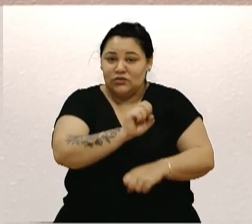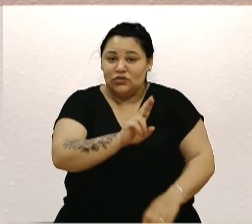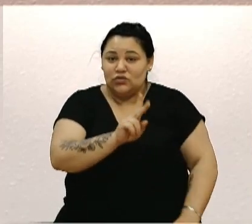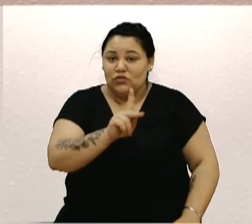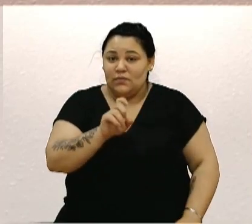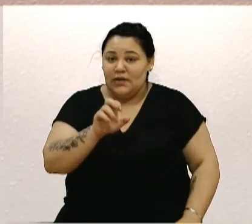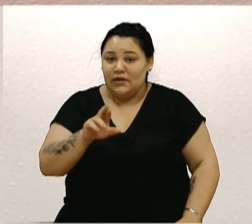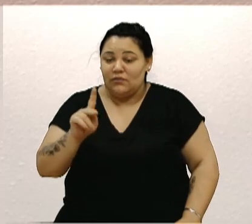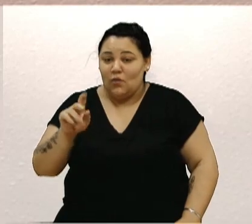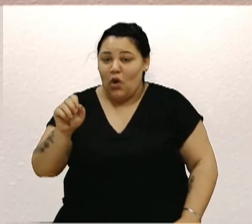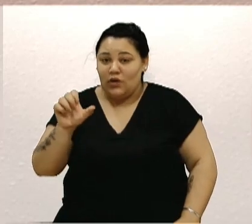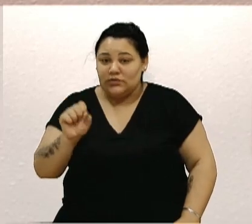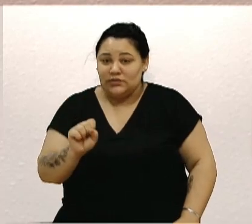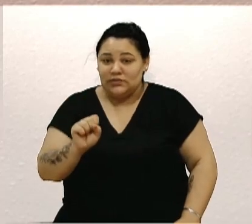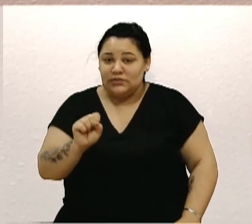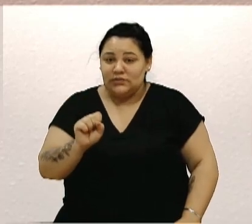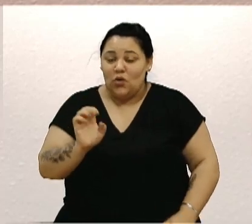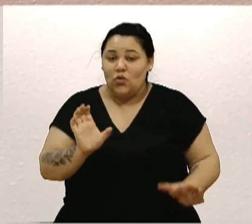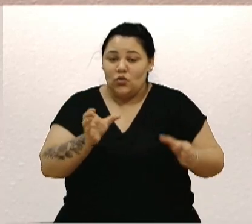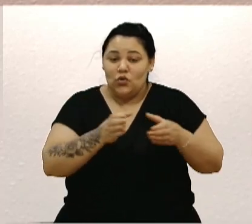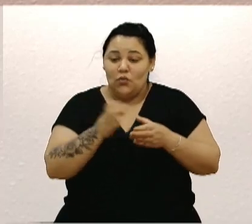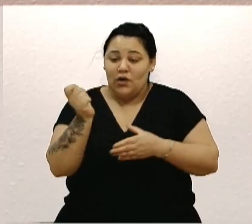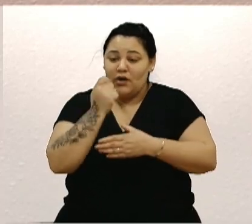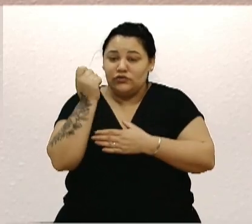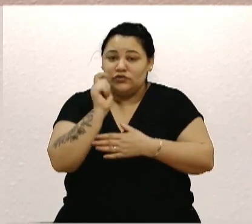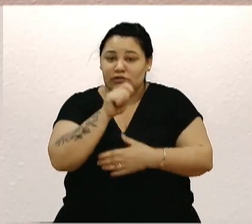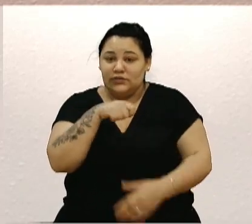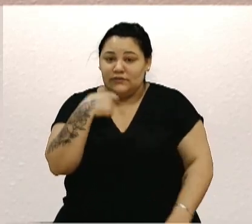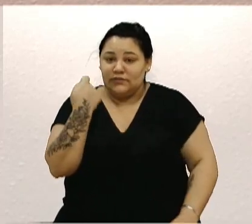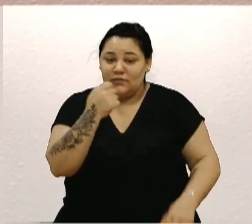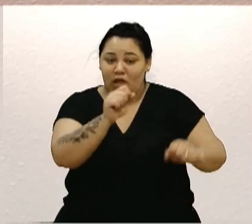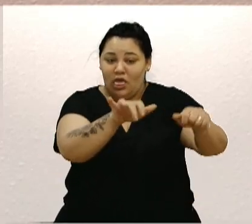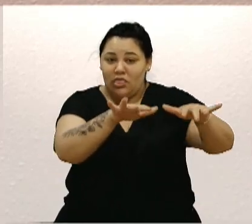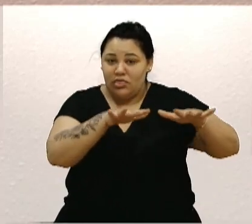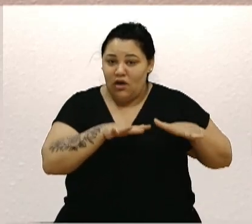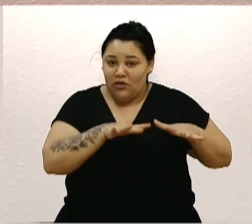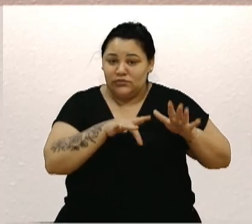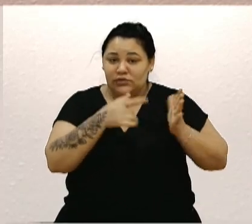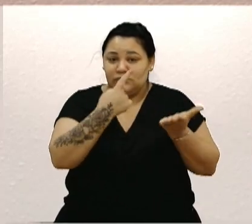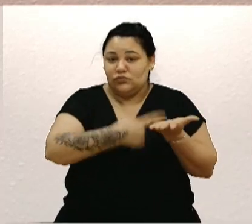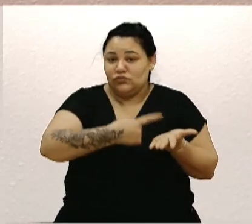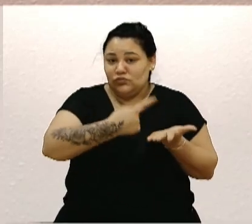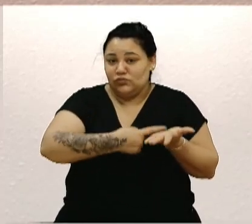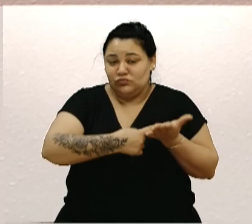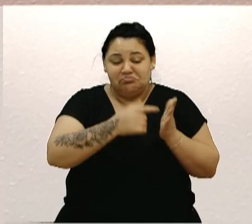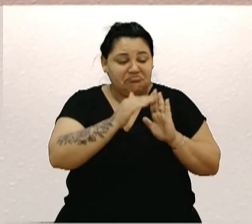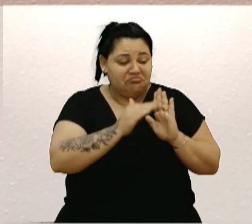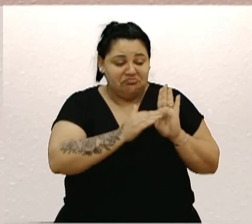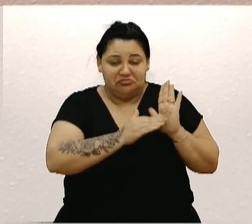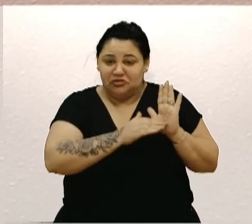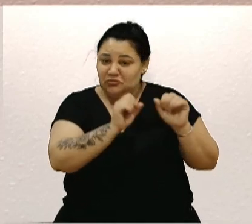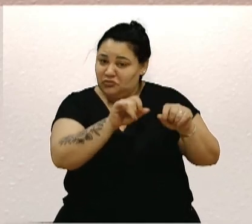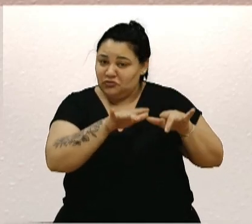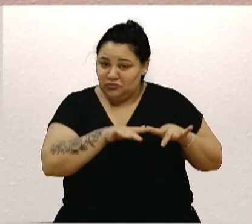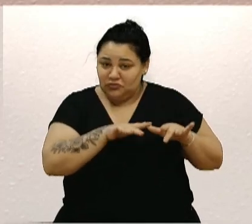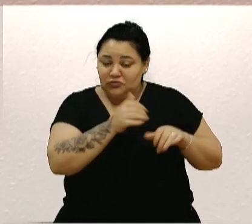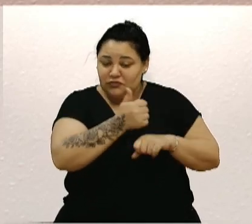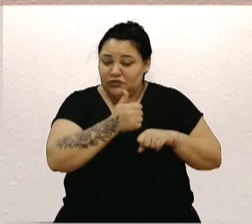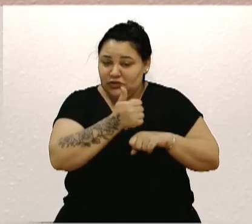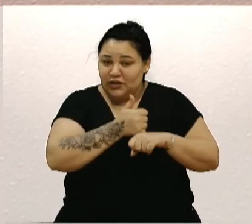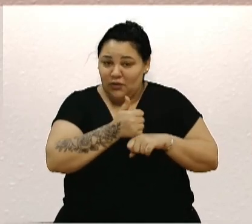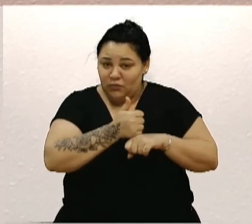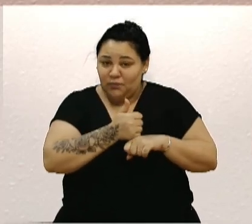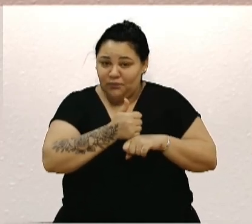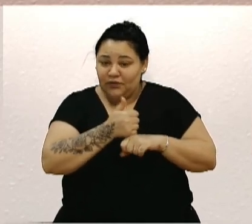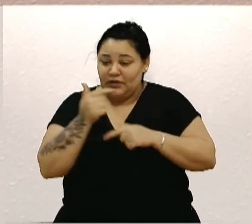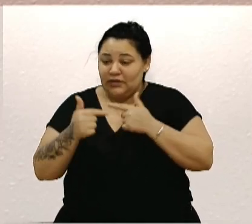Copa Gaúcha de Cervejas, auditório com agendas para público profissional e amador e promovendo relação dos